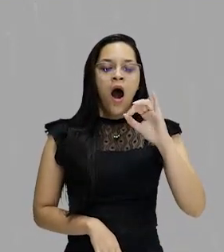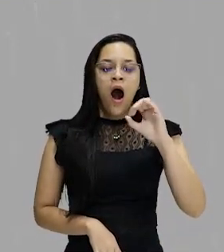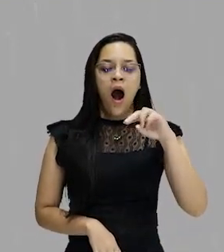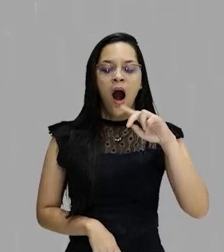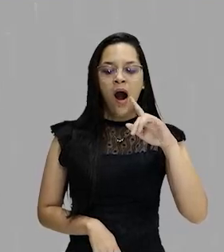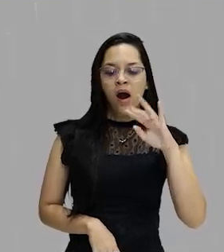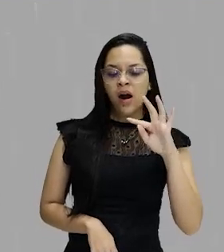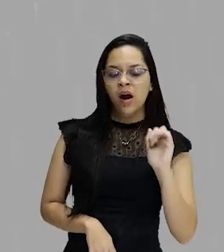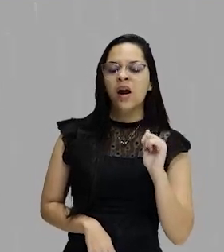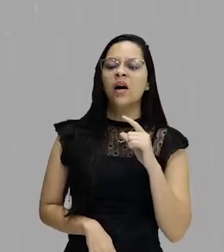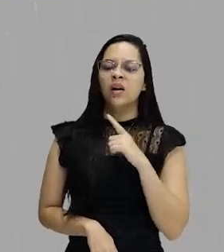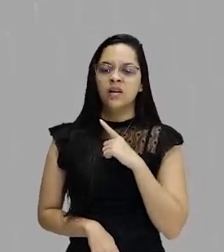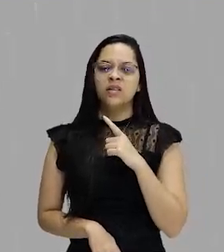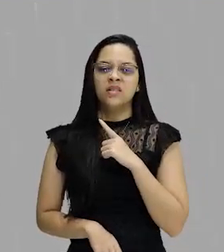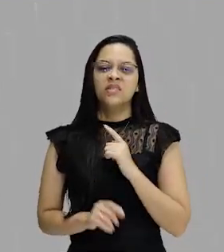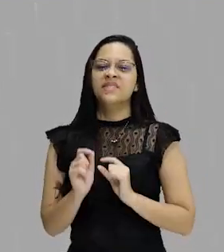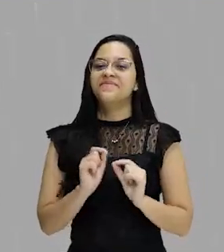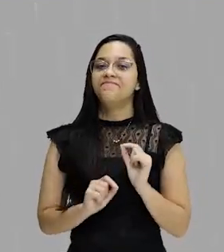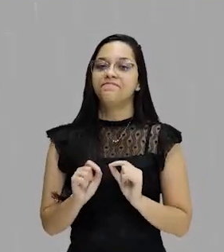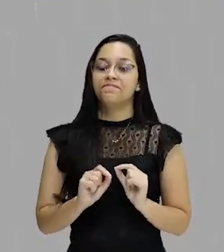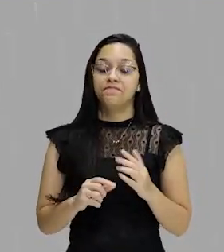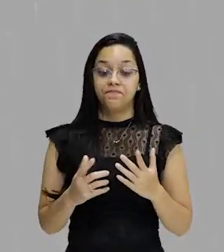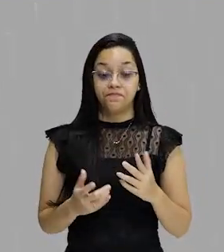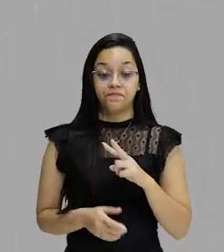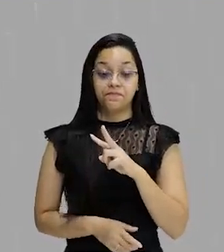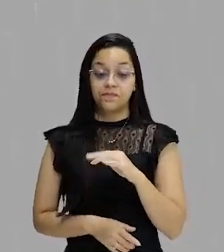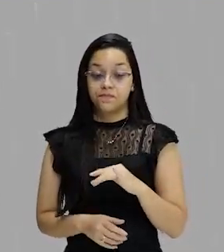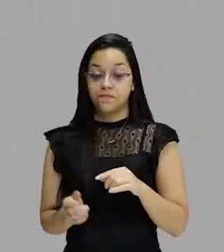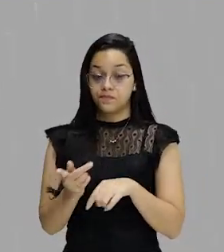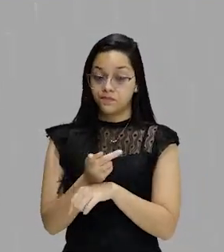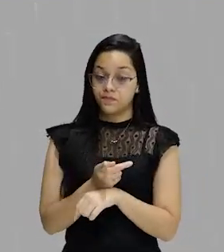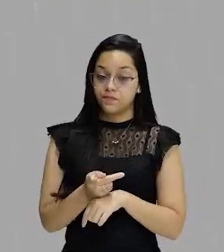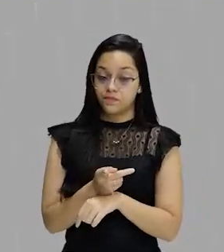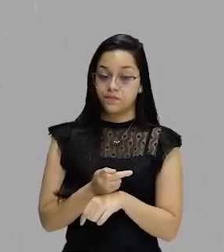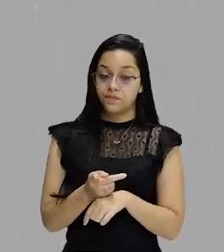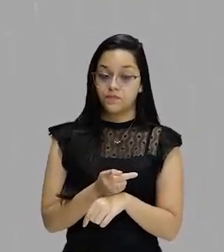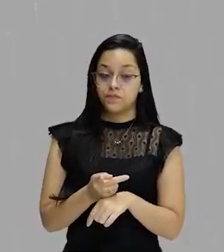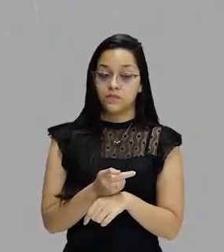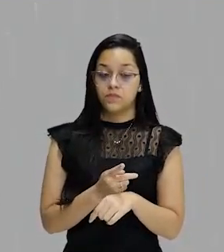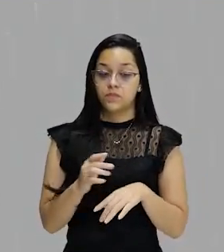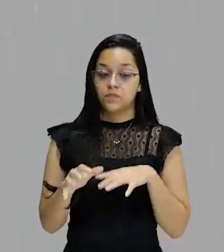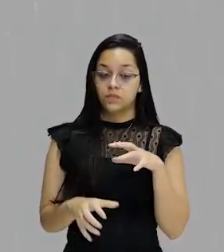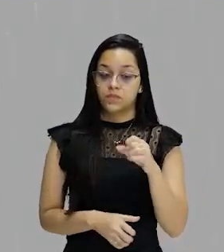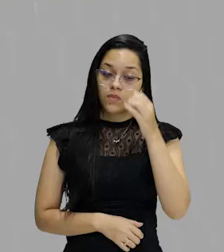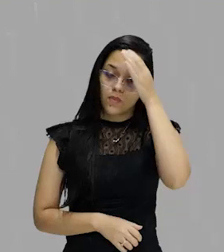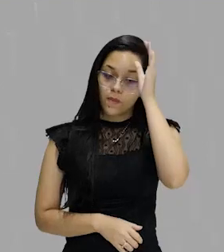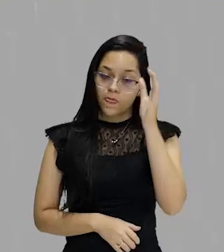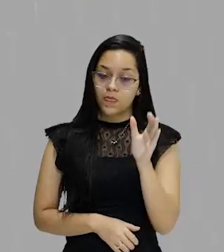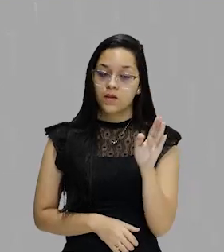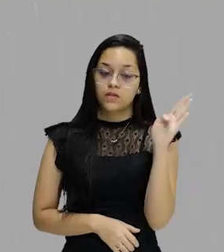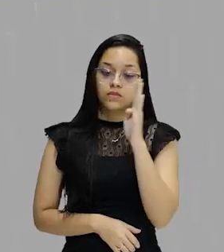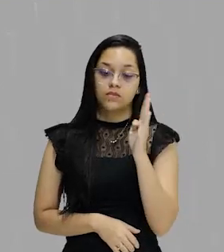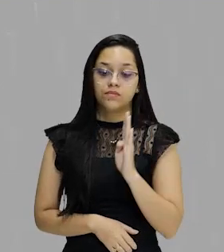Porque a partir da ideologia nacionalista vai se buscar uma cultura nacional popular.